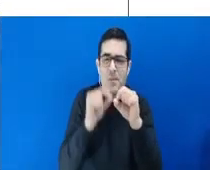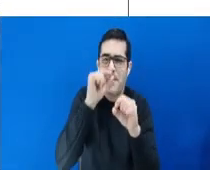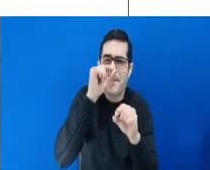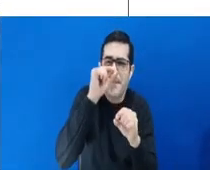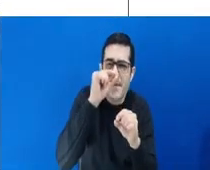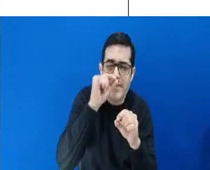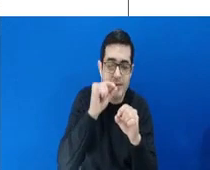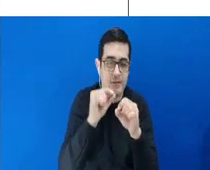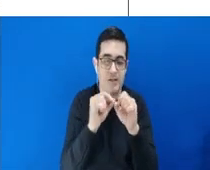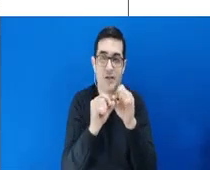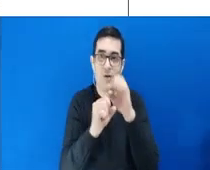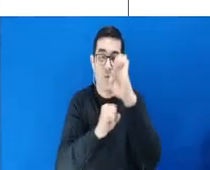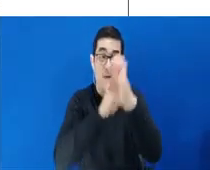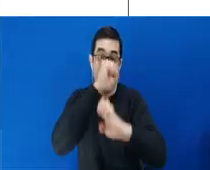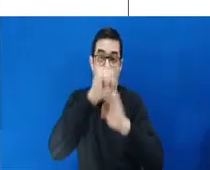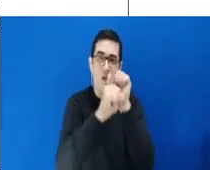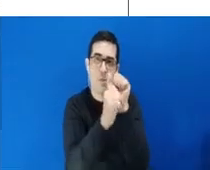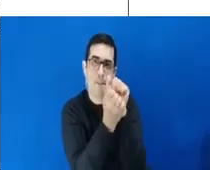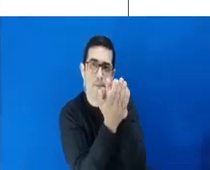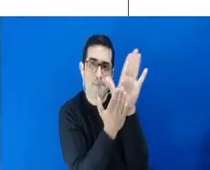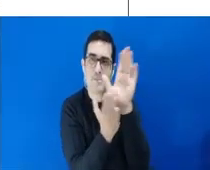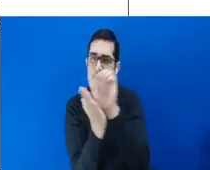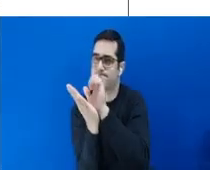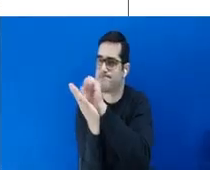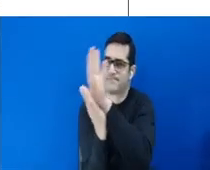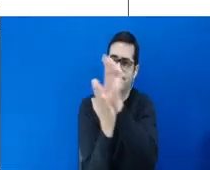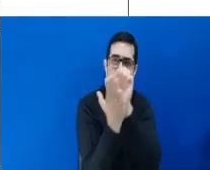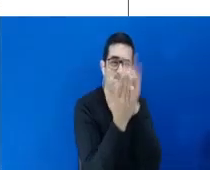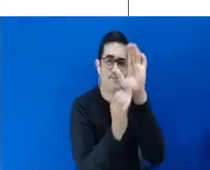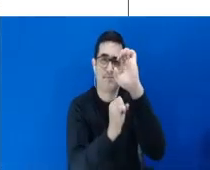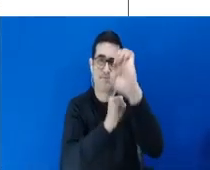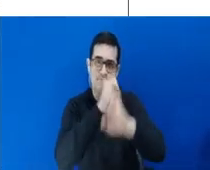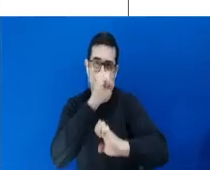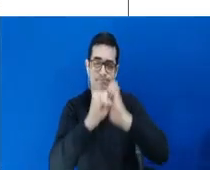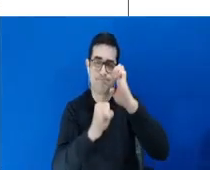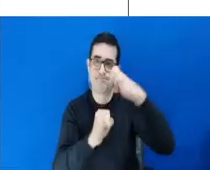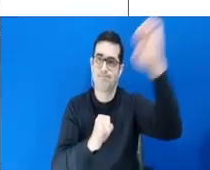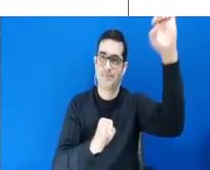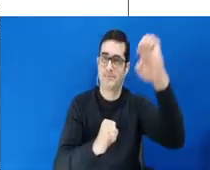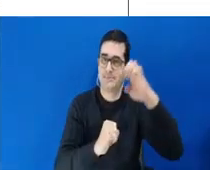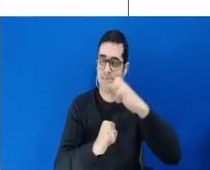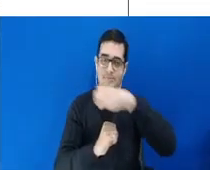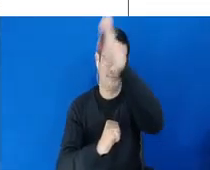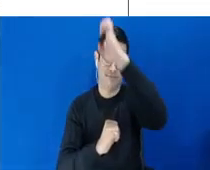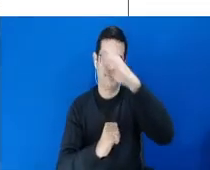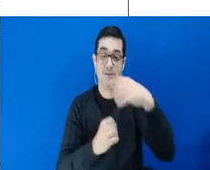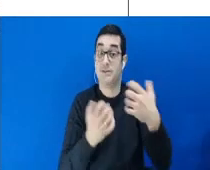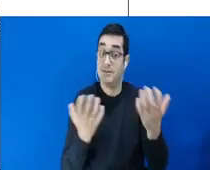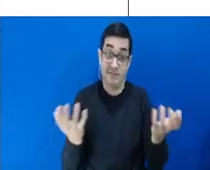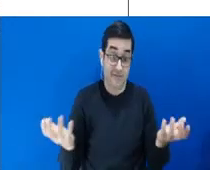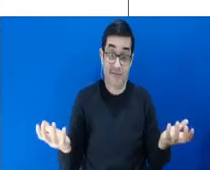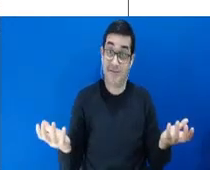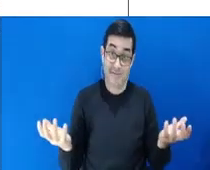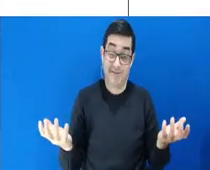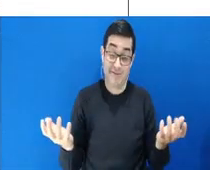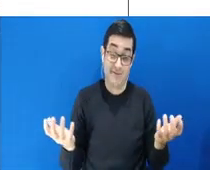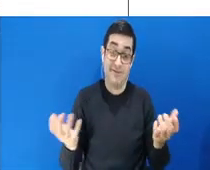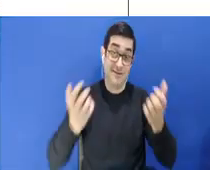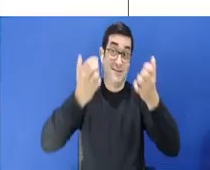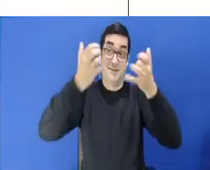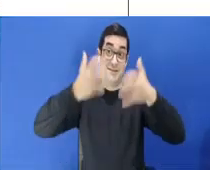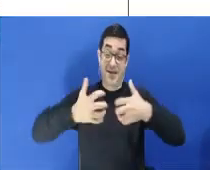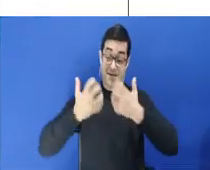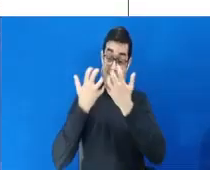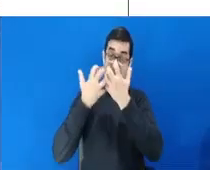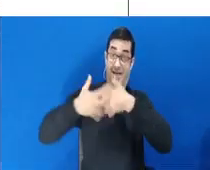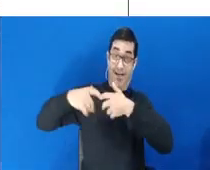elétrons. Bom, aí ele simplesmente acaba com toda a mecânica clássica e inicia, né,